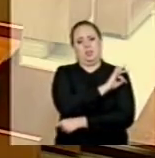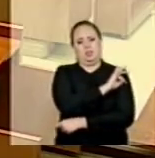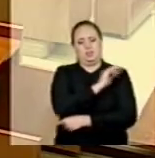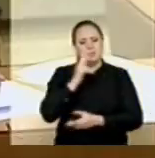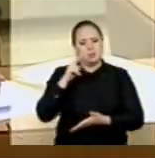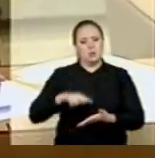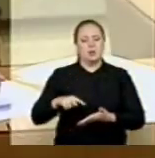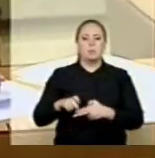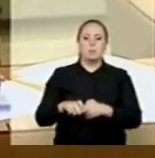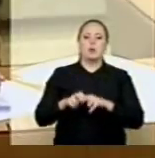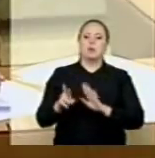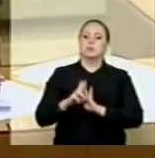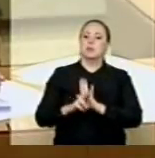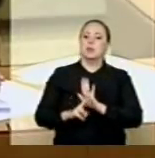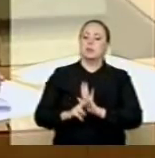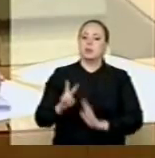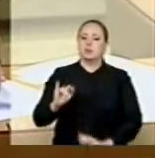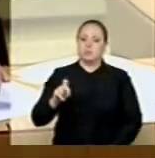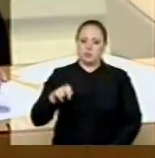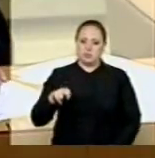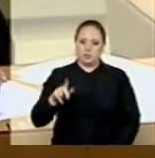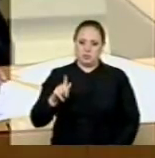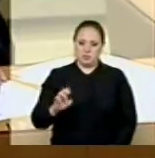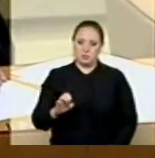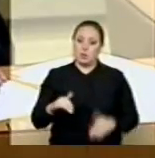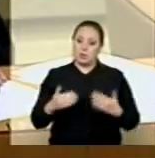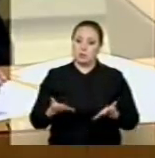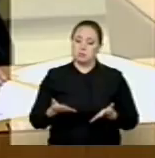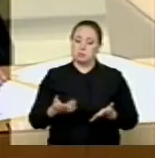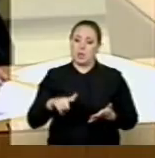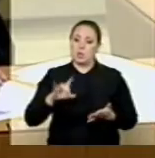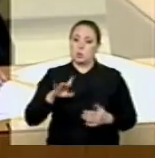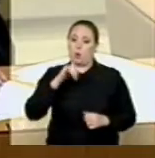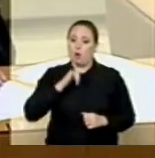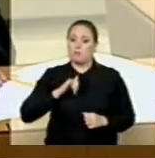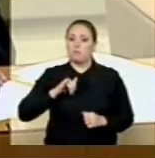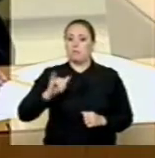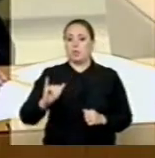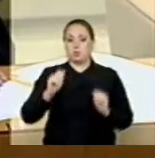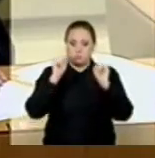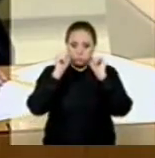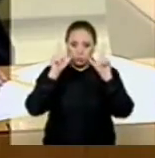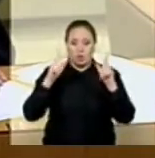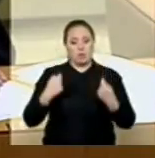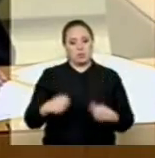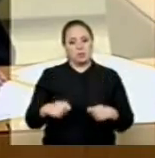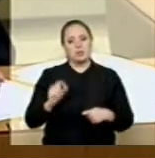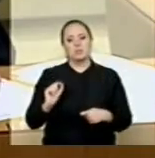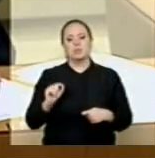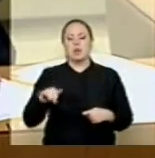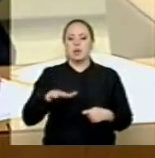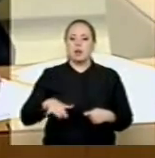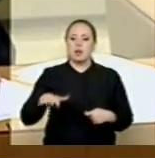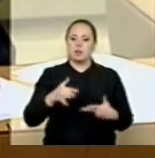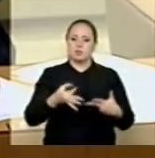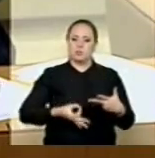extraída de norma vigente. Fica esse alerta, presente a necessidade de o judiciário